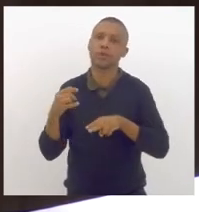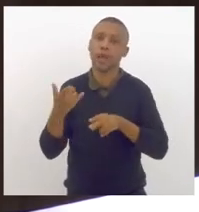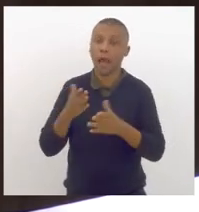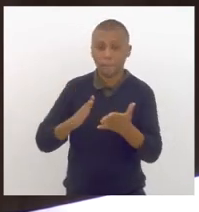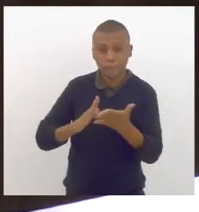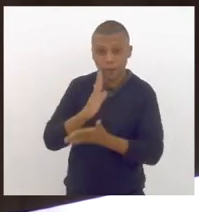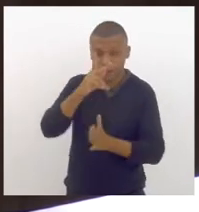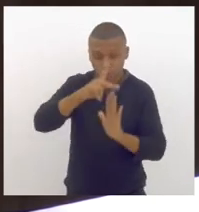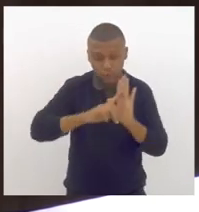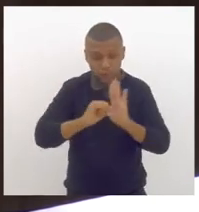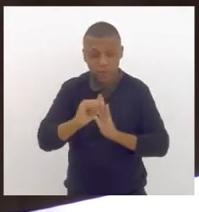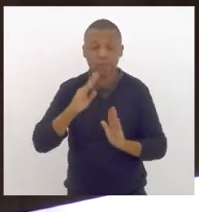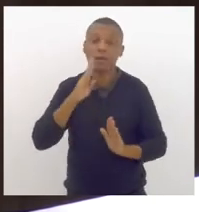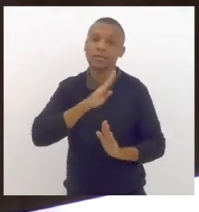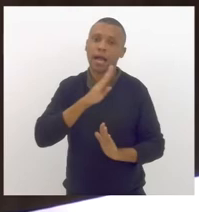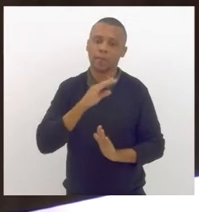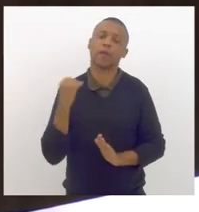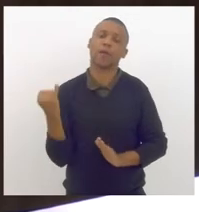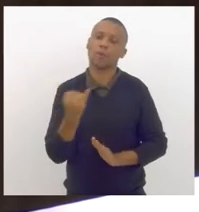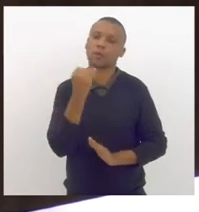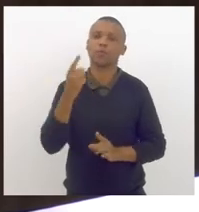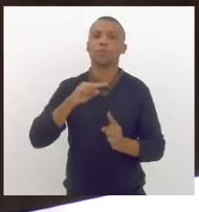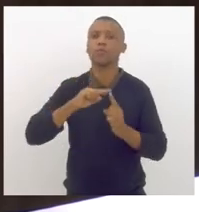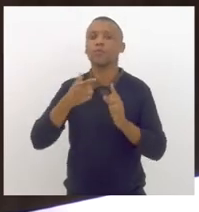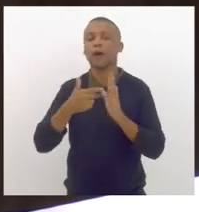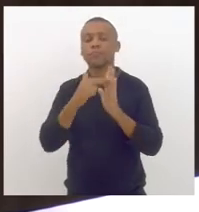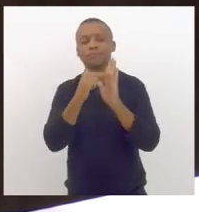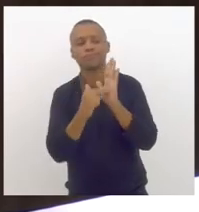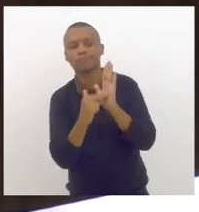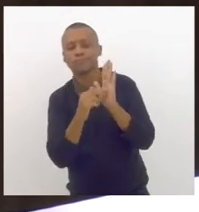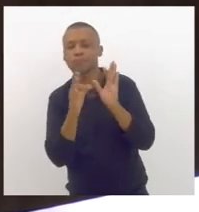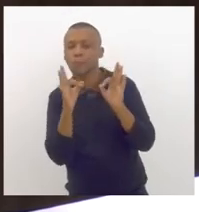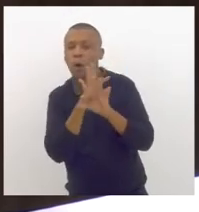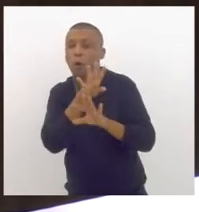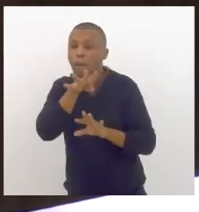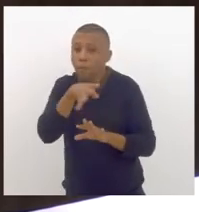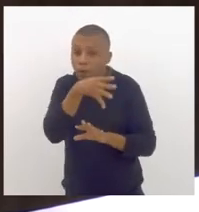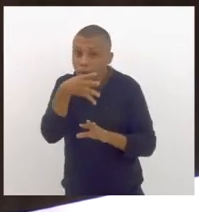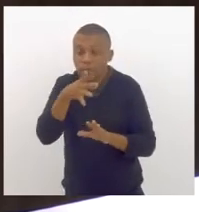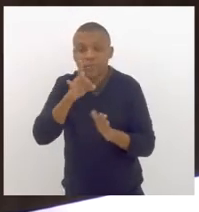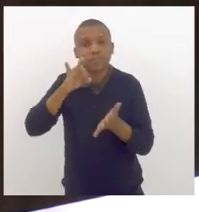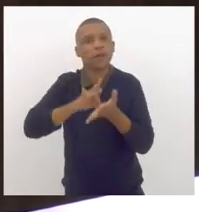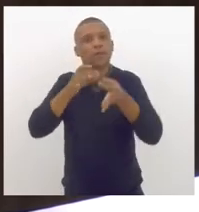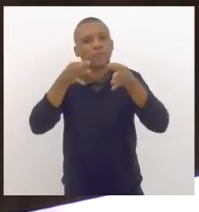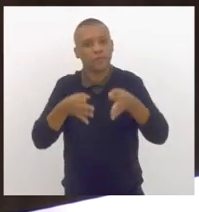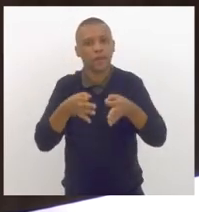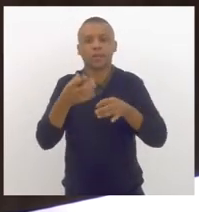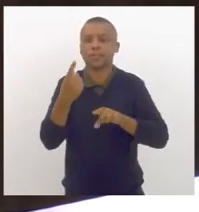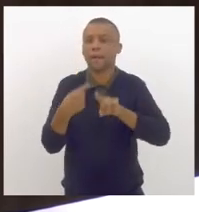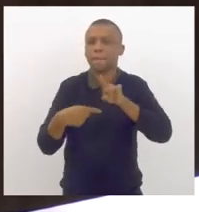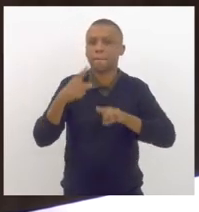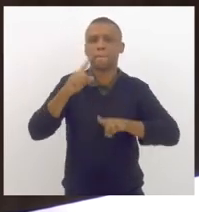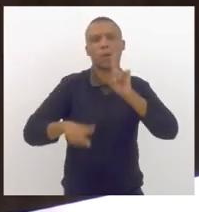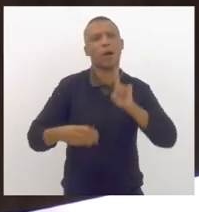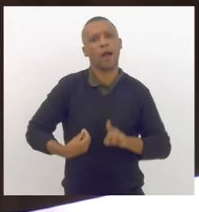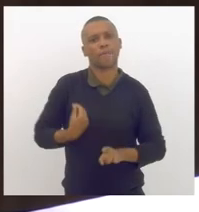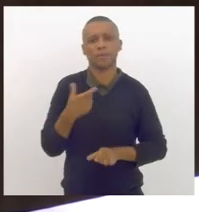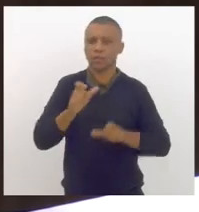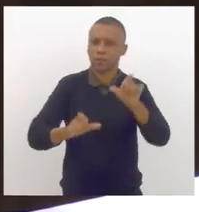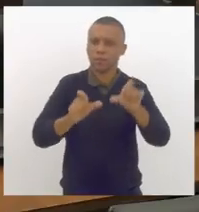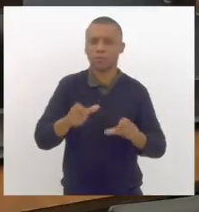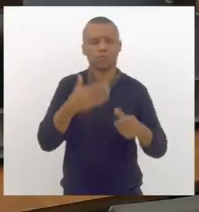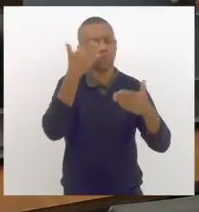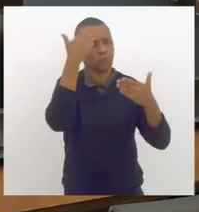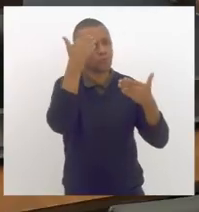mais breve possível, para regulamentar um programa que, de verdade, está mudando a vida das pessoas. Muito obrigado, senhor